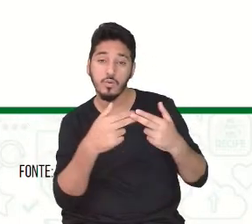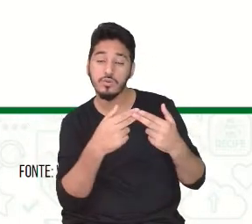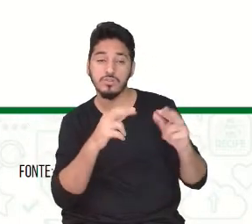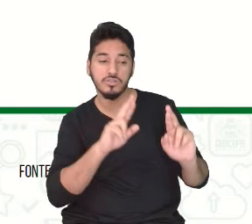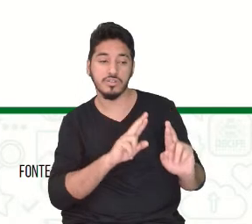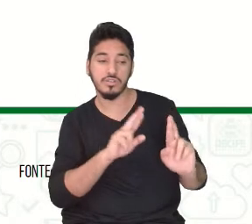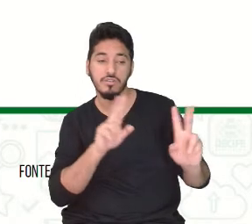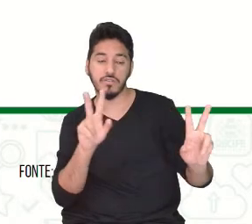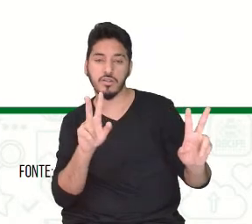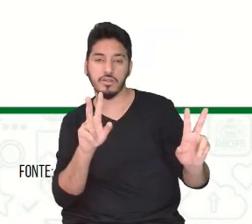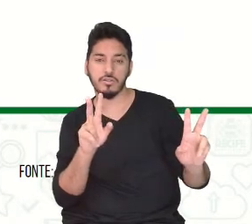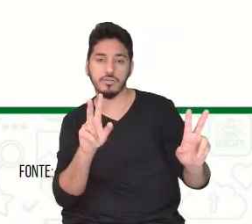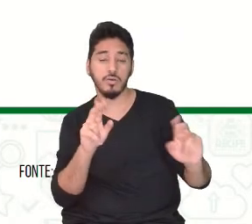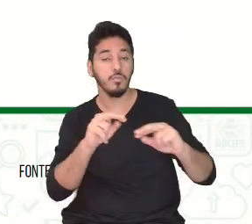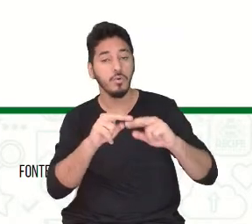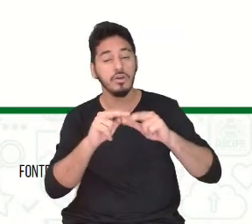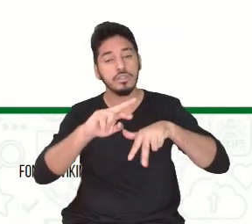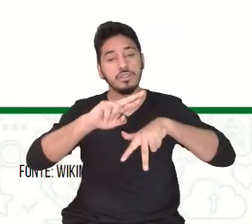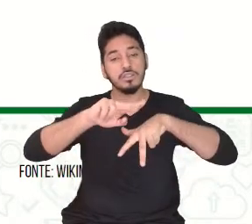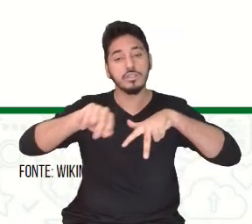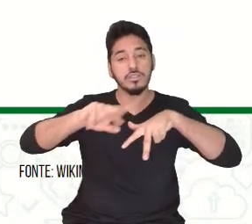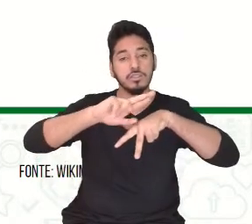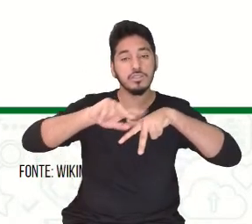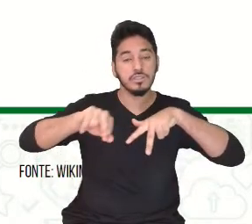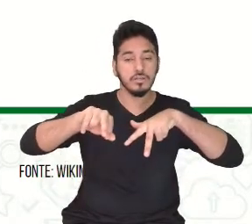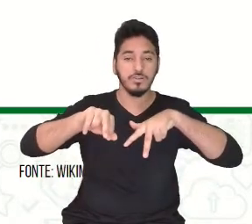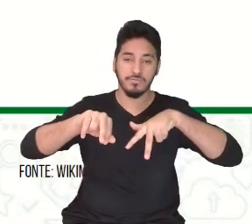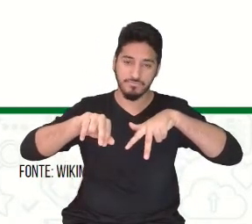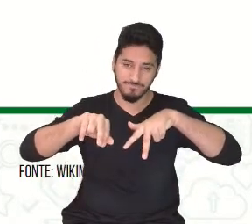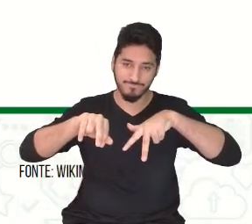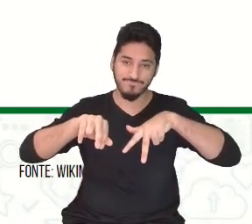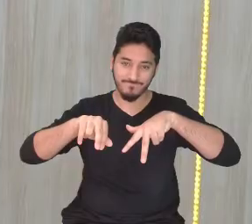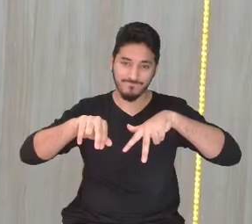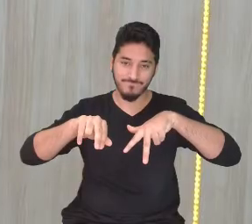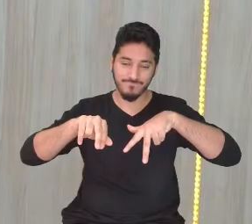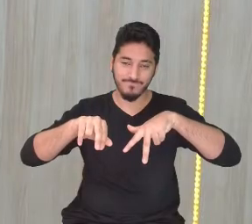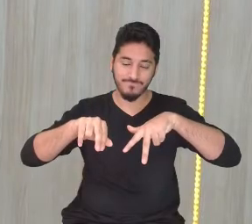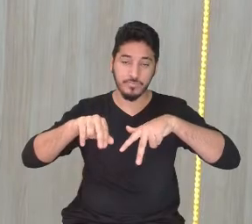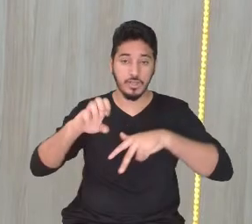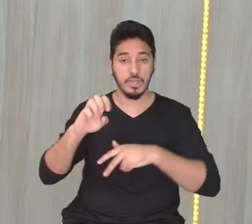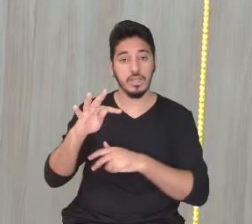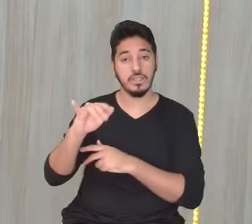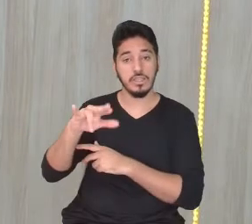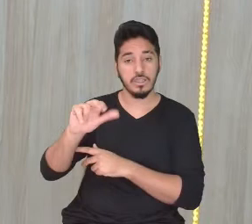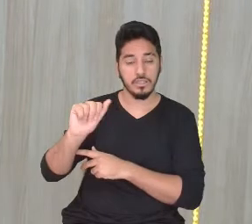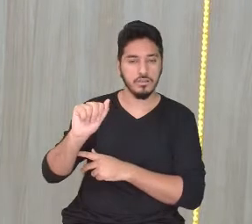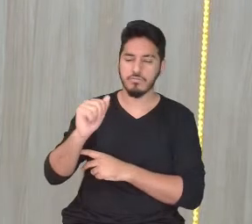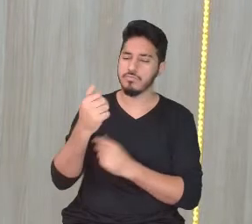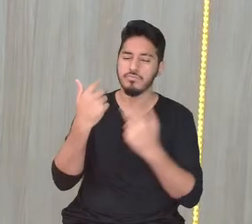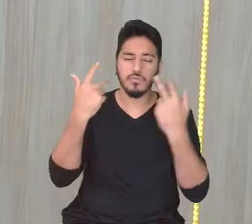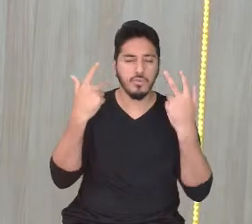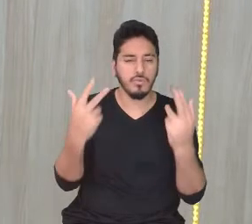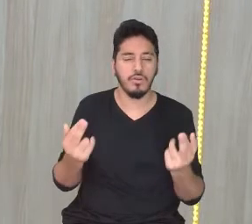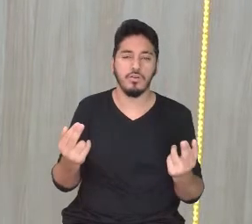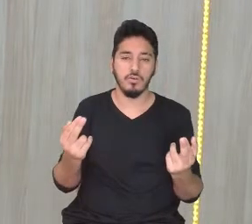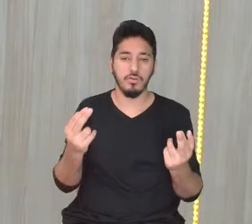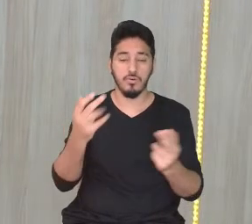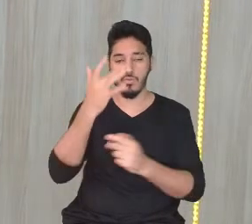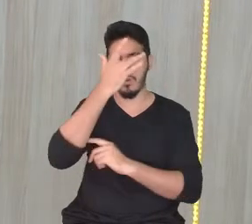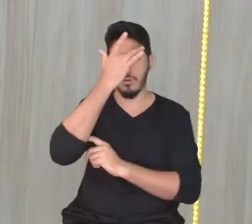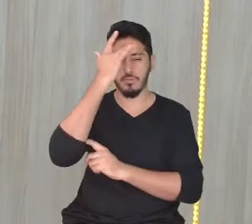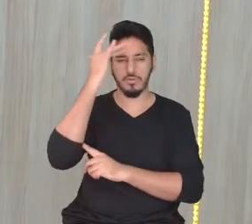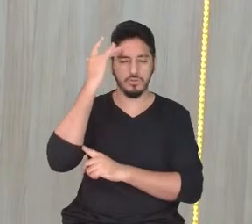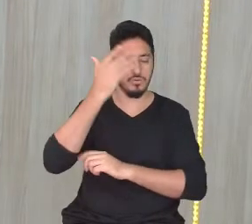diferentes por situações de gênero, porque temos gêneros diferentes. Etnia, a mesma coisa. Uma